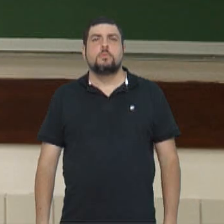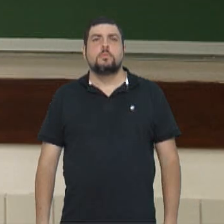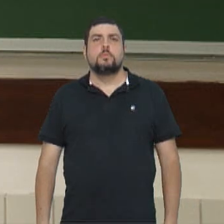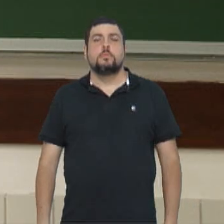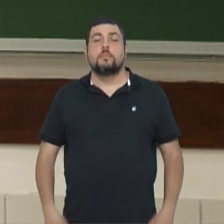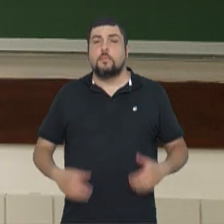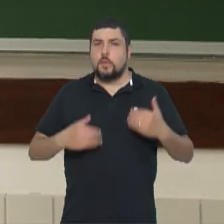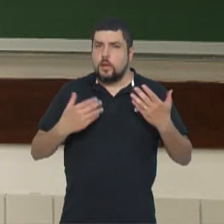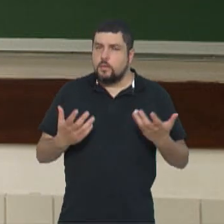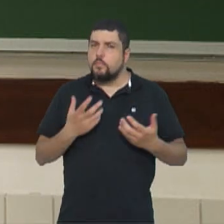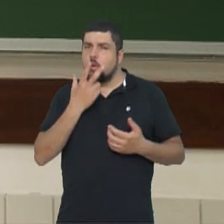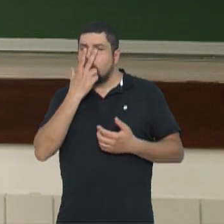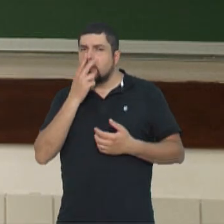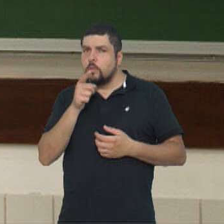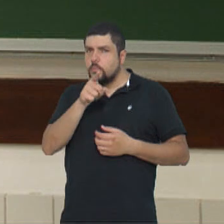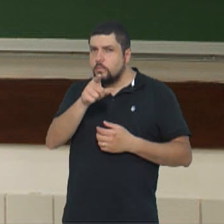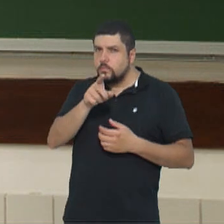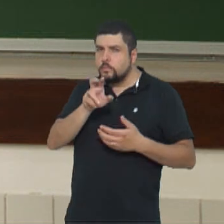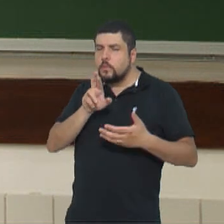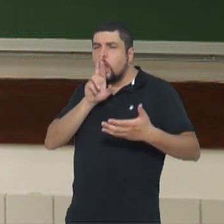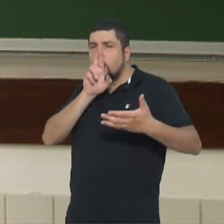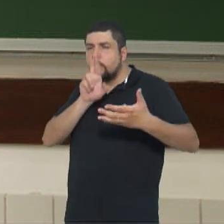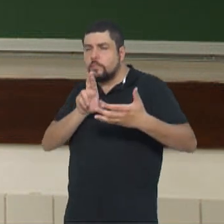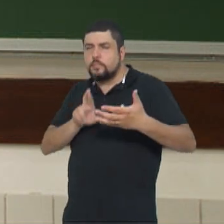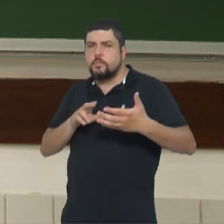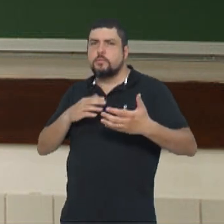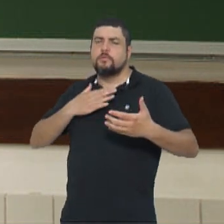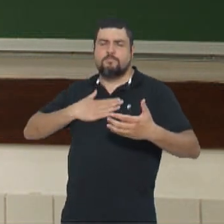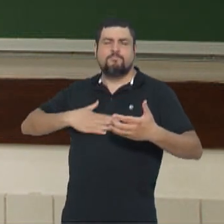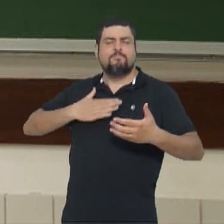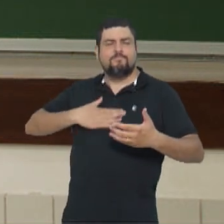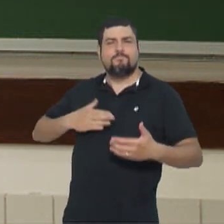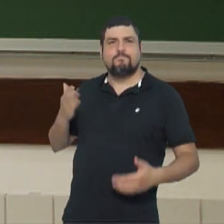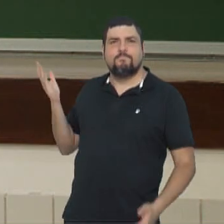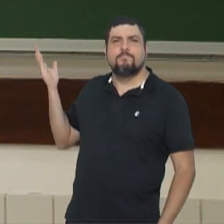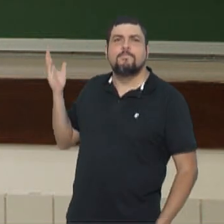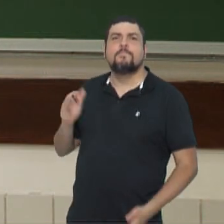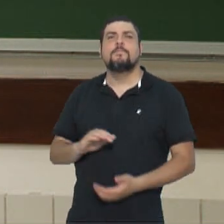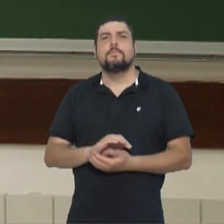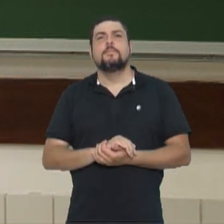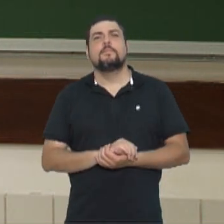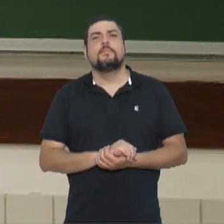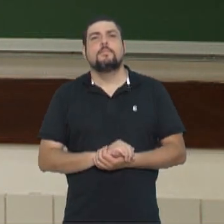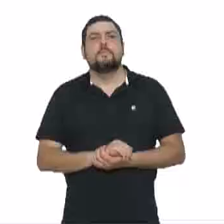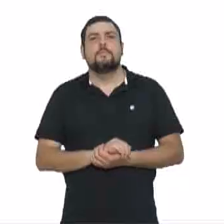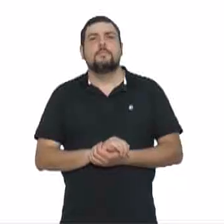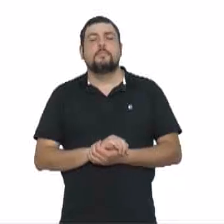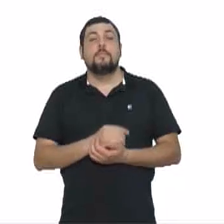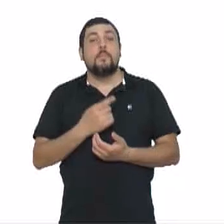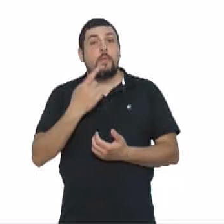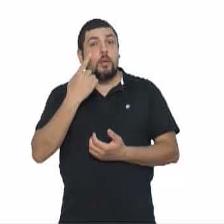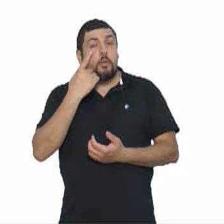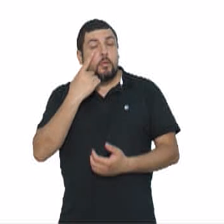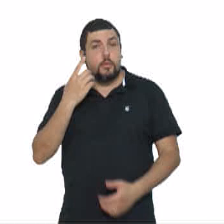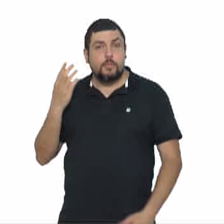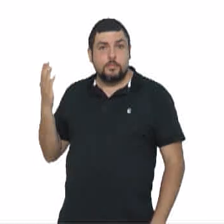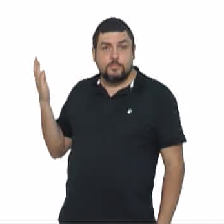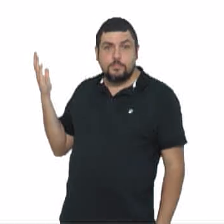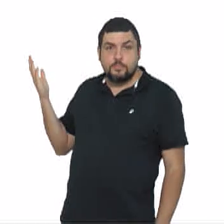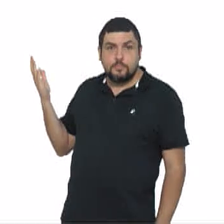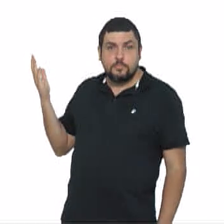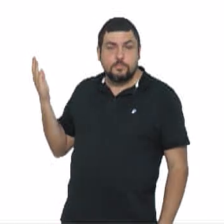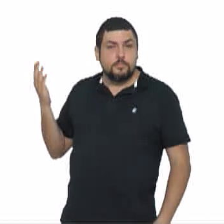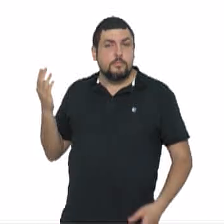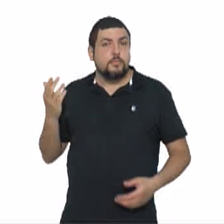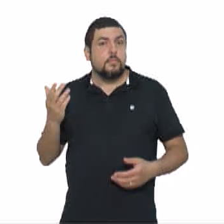Bom, eu acho que você conseguiu responder, né? Tá bem tranquilo, né? Veja lá, querido, ó, podem ser classificadas como fato